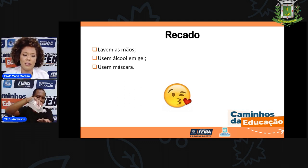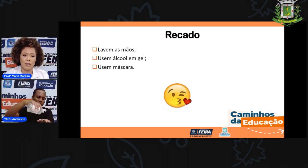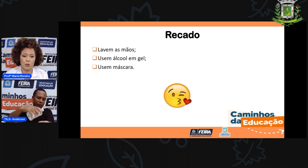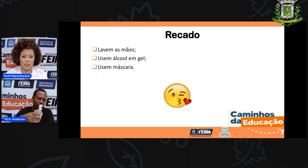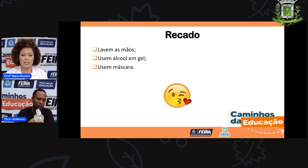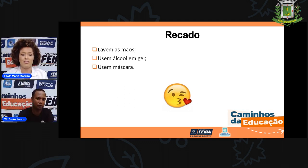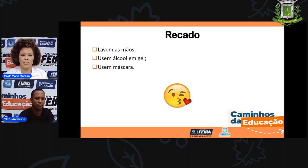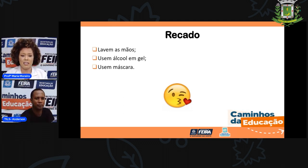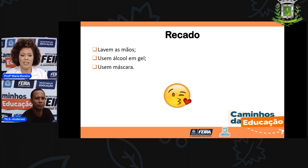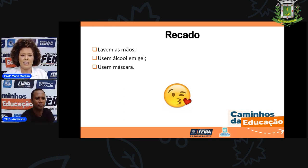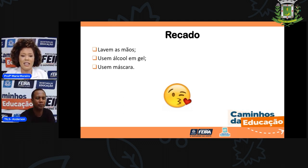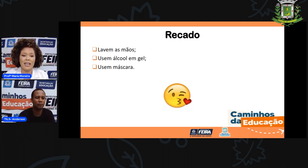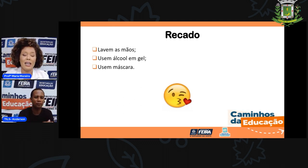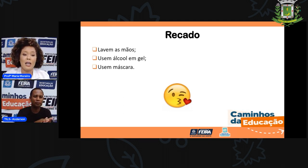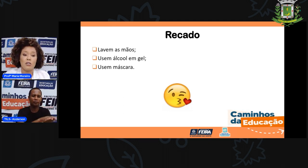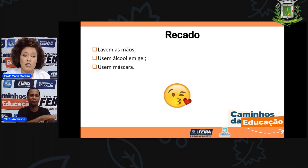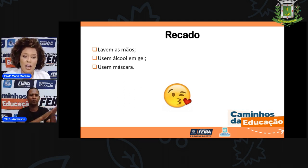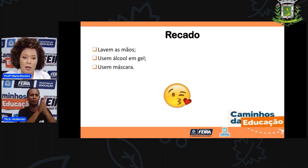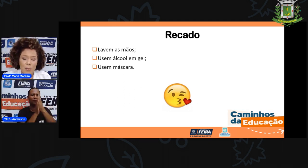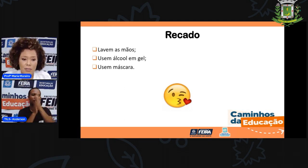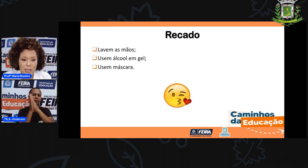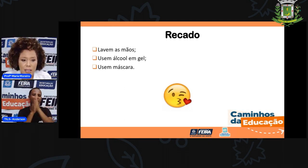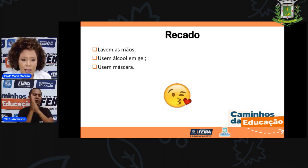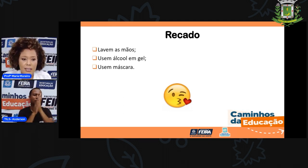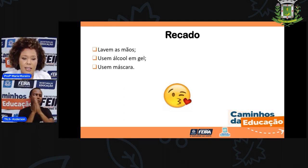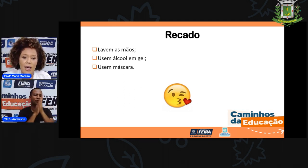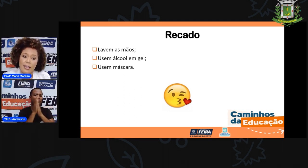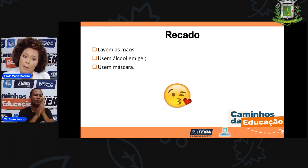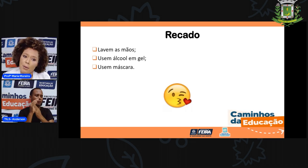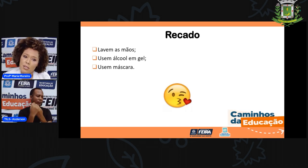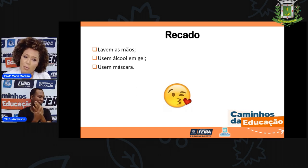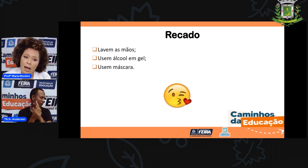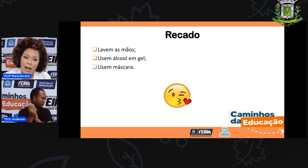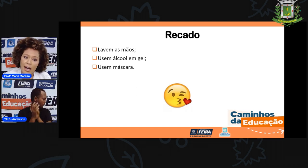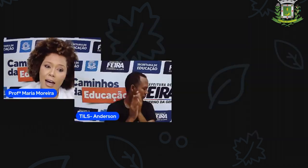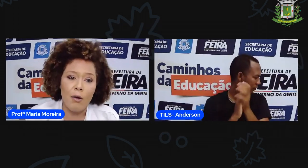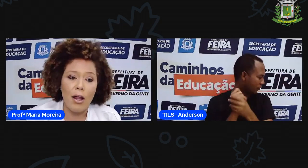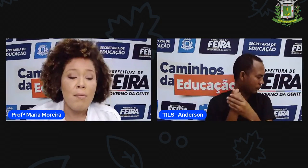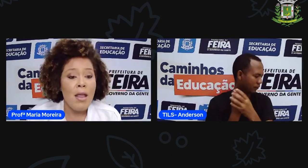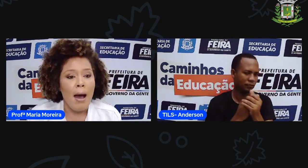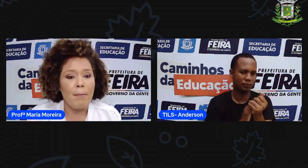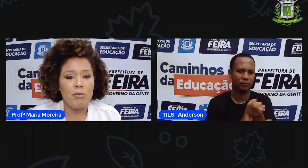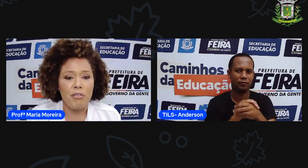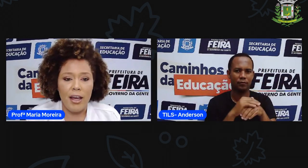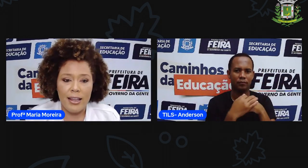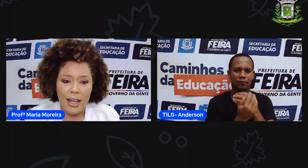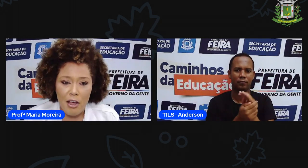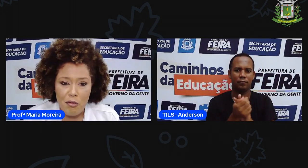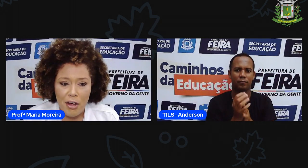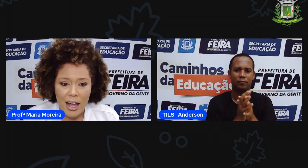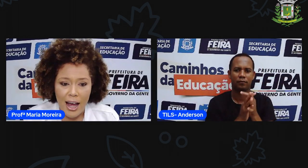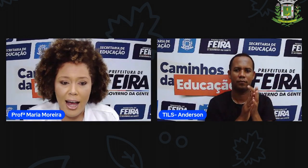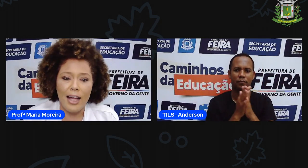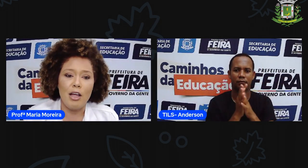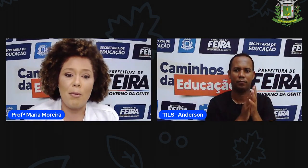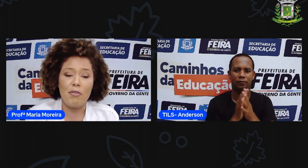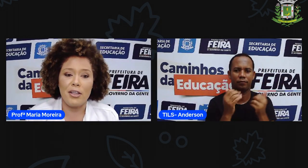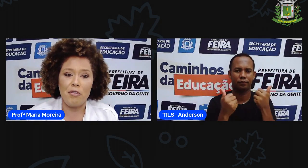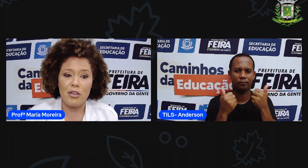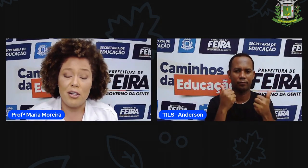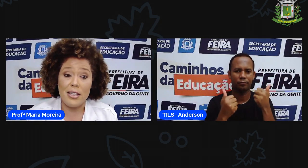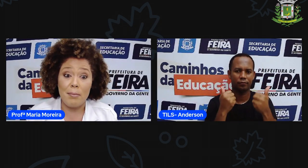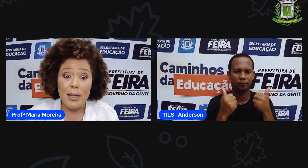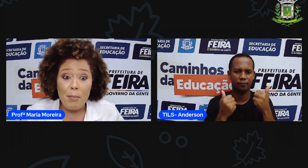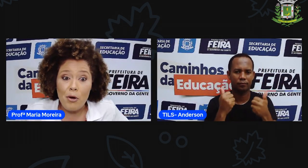Globo, inclusive. Né? Cheiro para vocês, né? Até a próxima aula. Aproveitem aí o feriado,